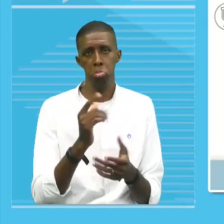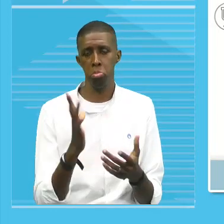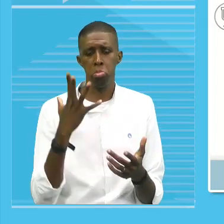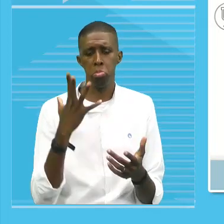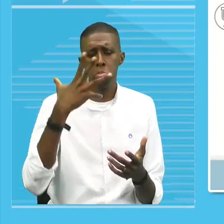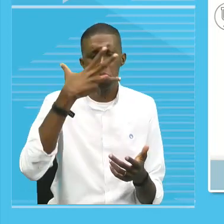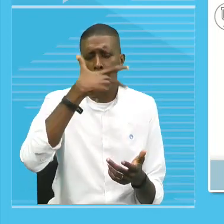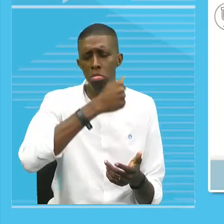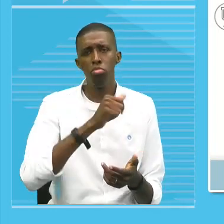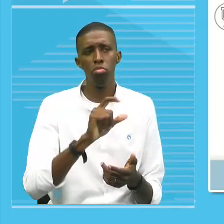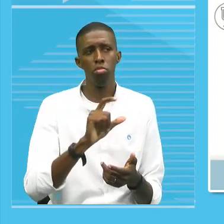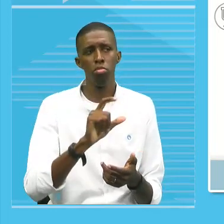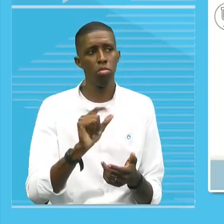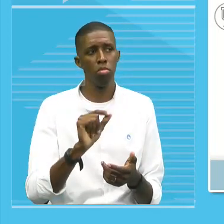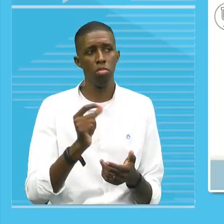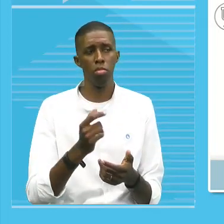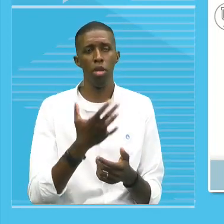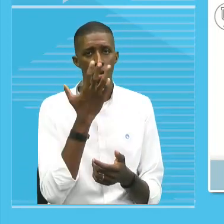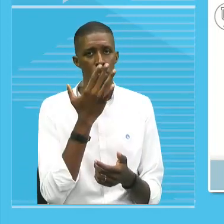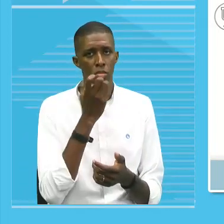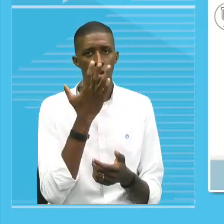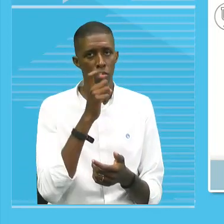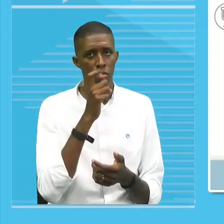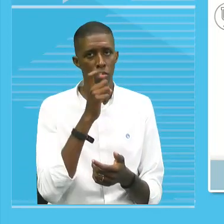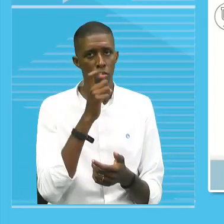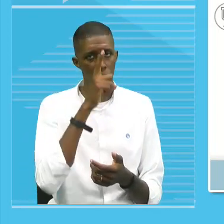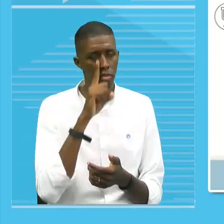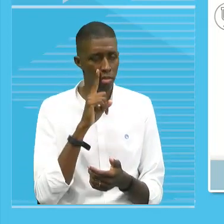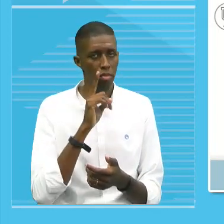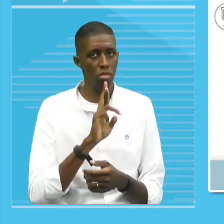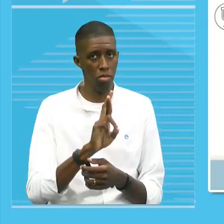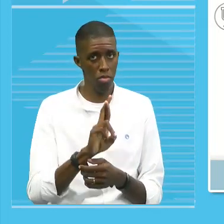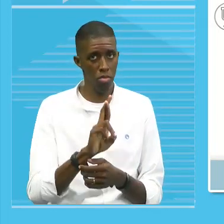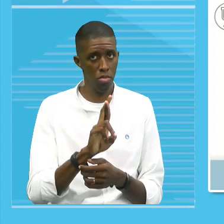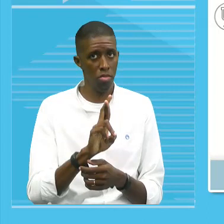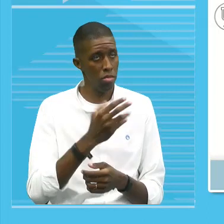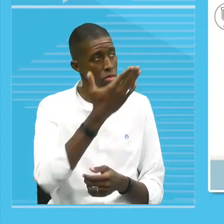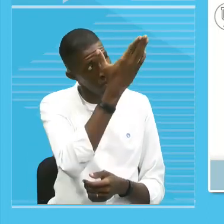vou só sublinhar aqui a resposta